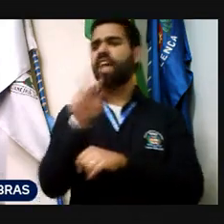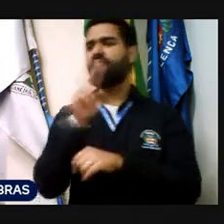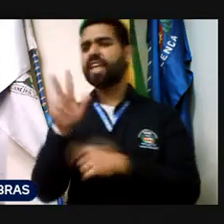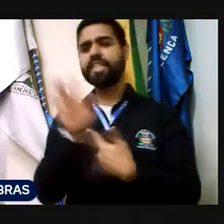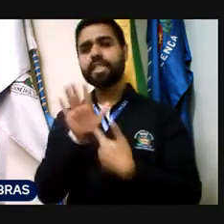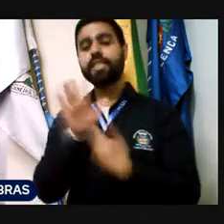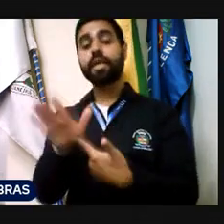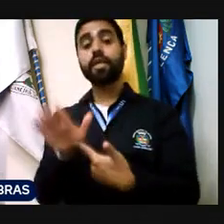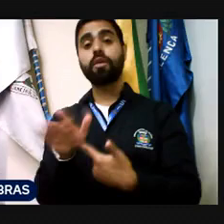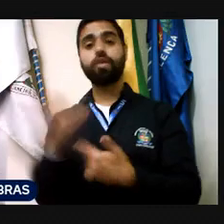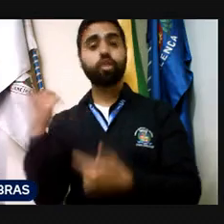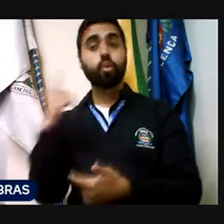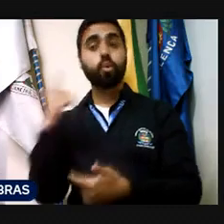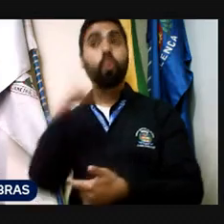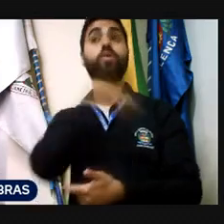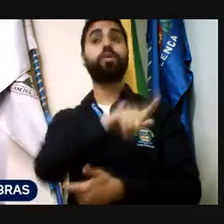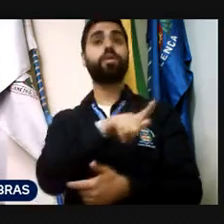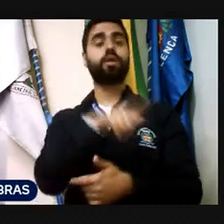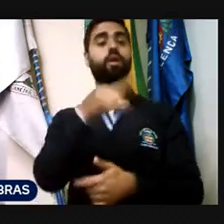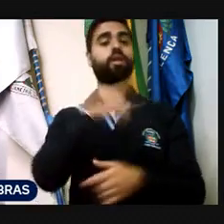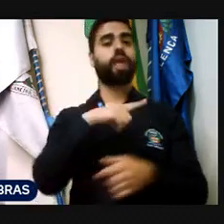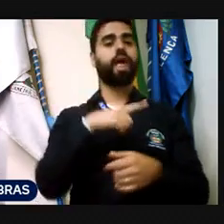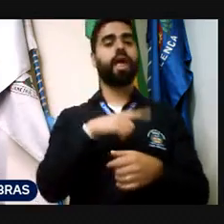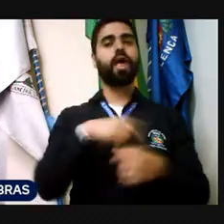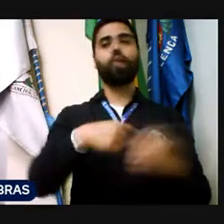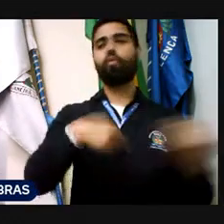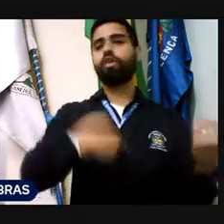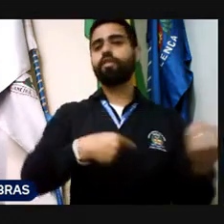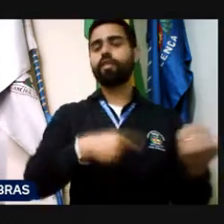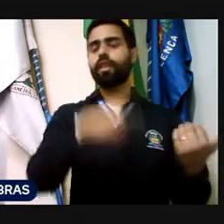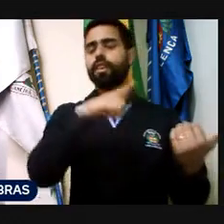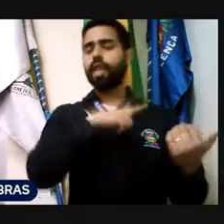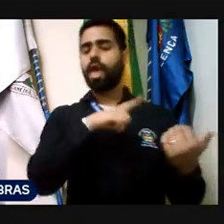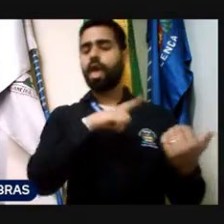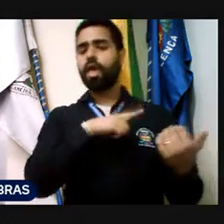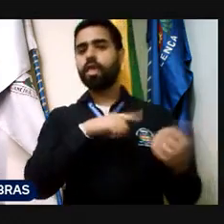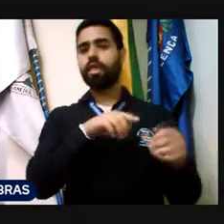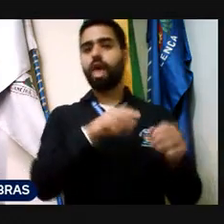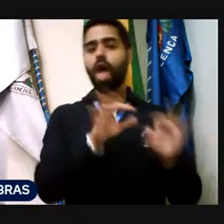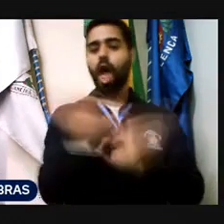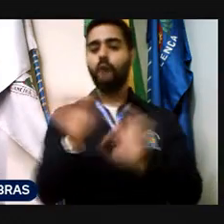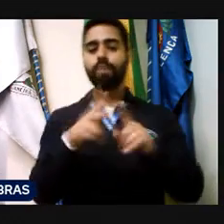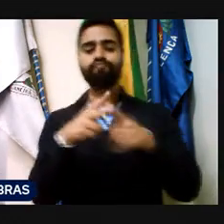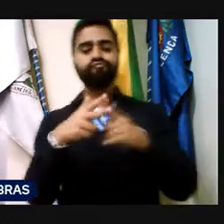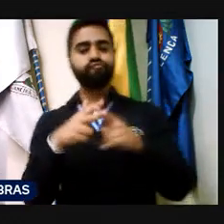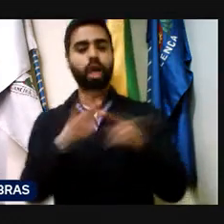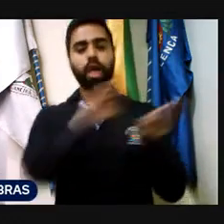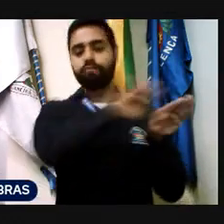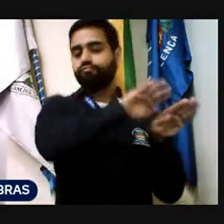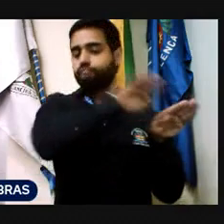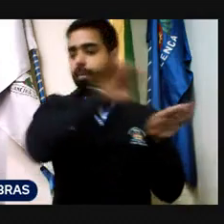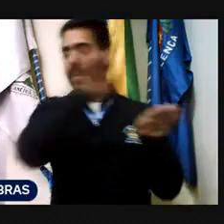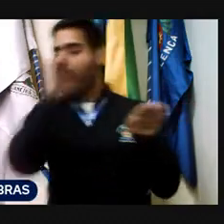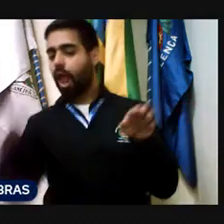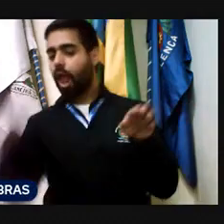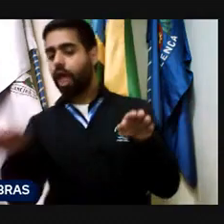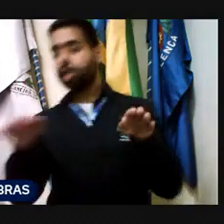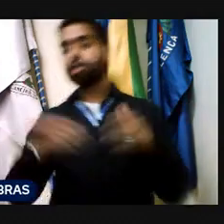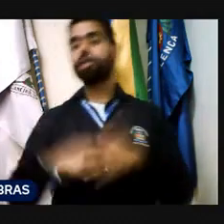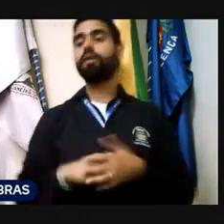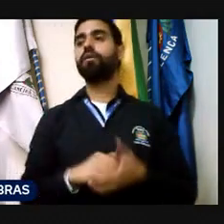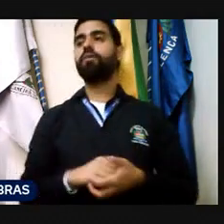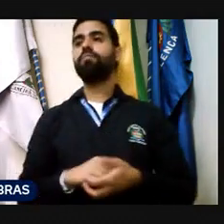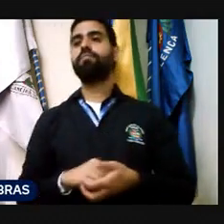e conseguimos que o distrito ganhasse lá essa recuperação de inúmeras